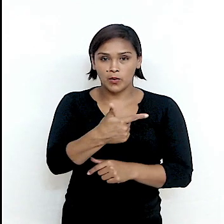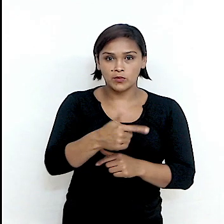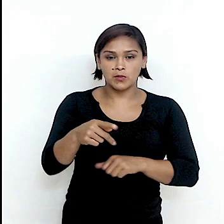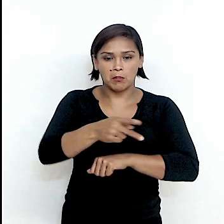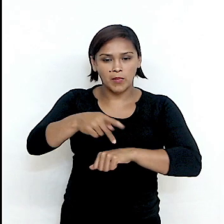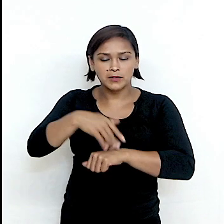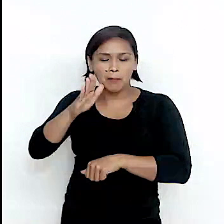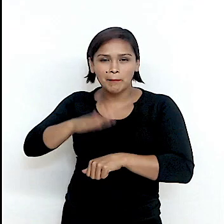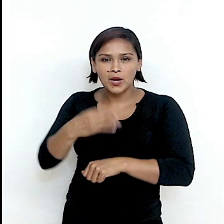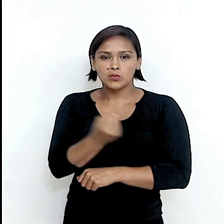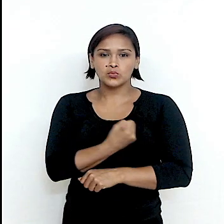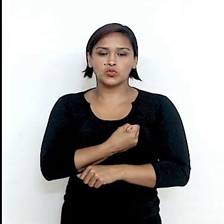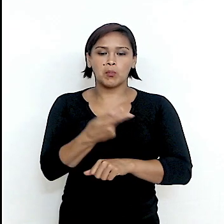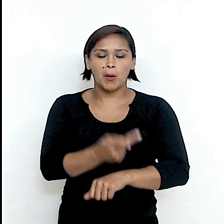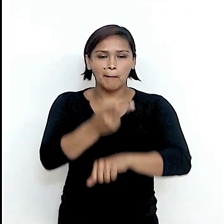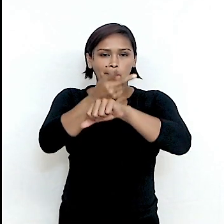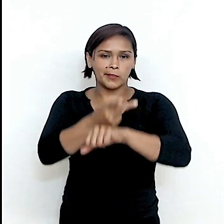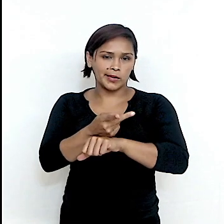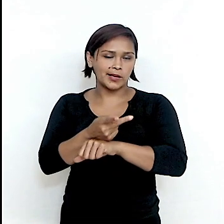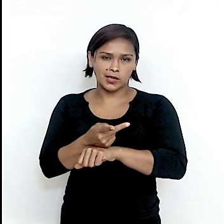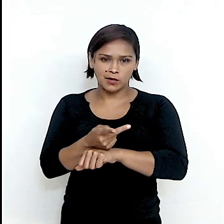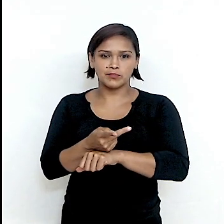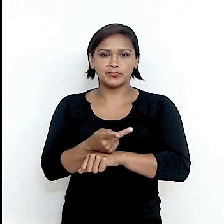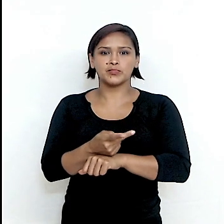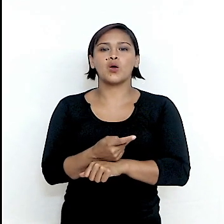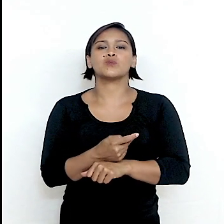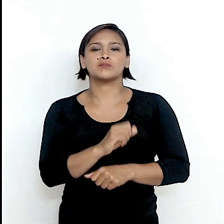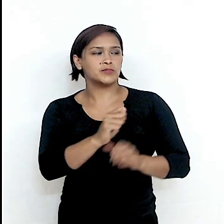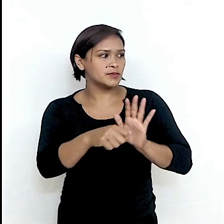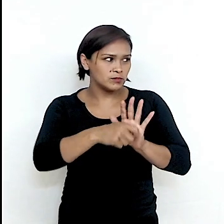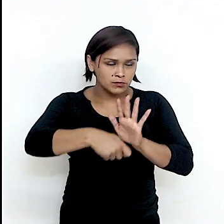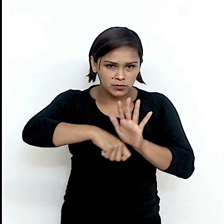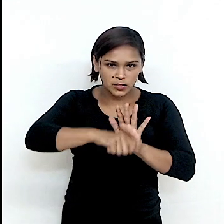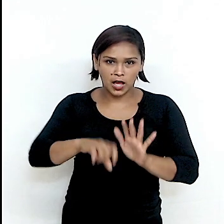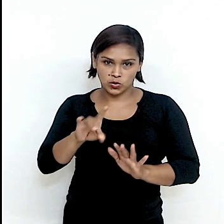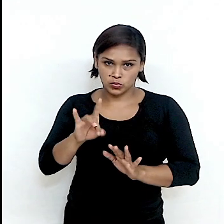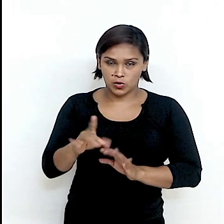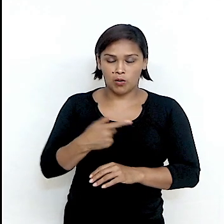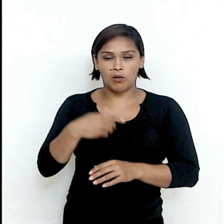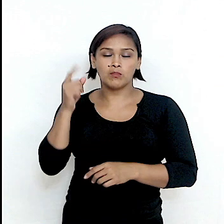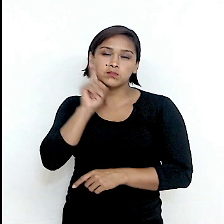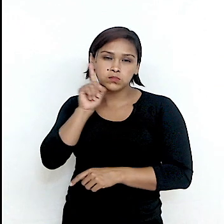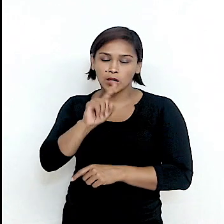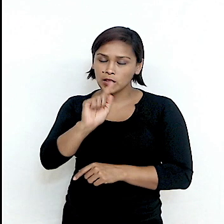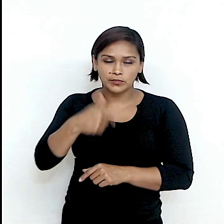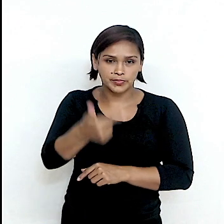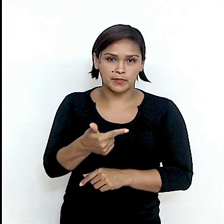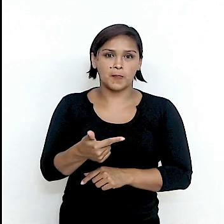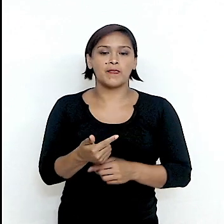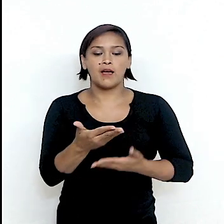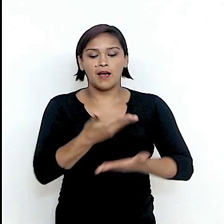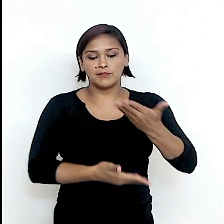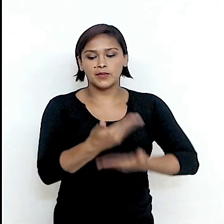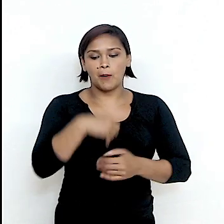país com maior número de Prêmios Nobel de ciências naturais deste século atrás apenas dos Estados Unidos e as seleções